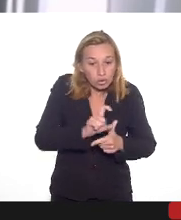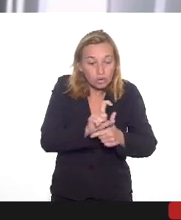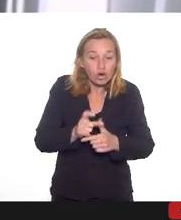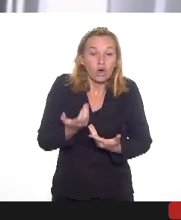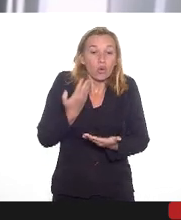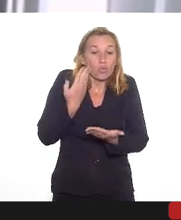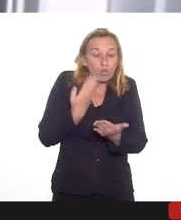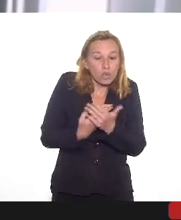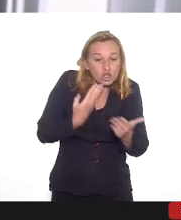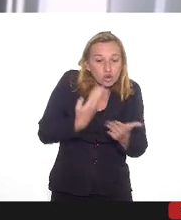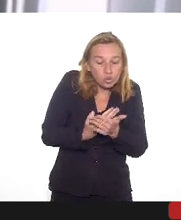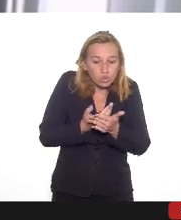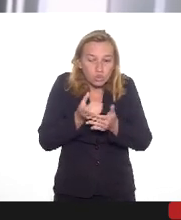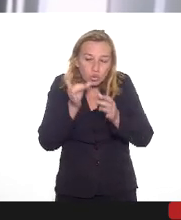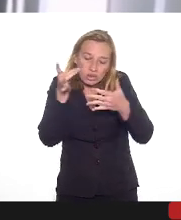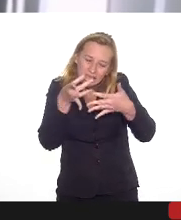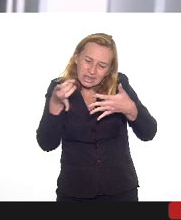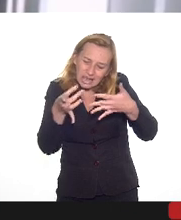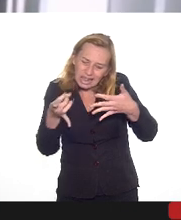um estudo, um detalhamento